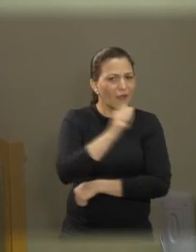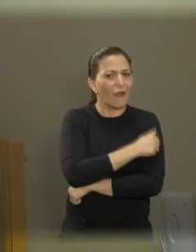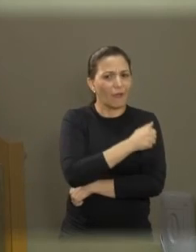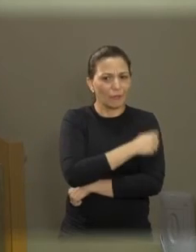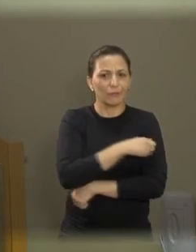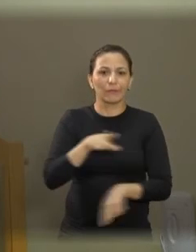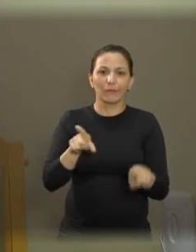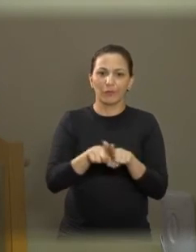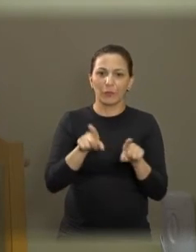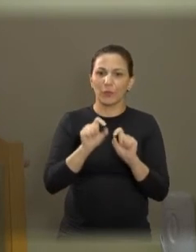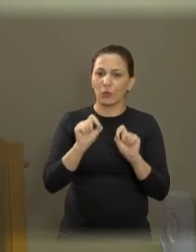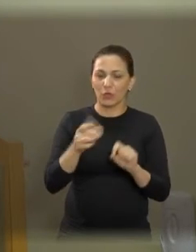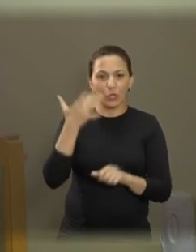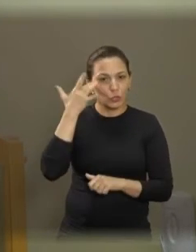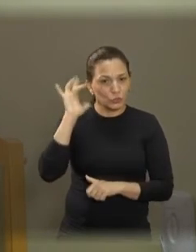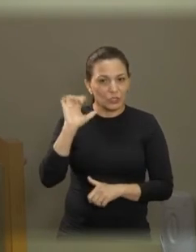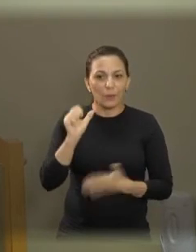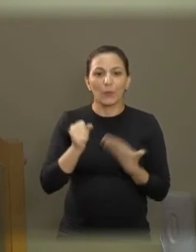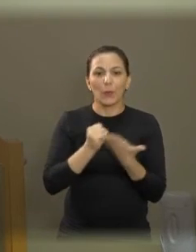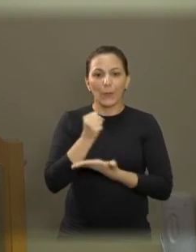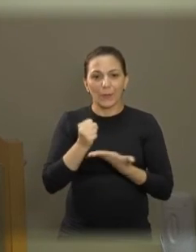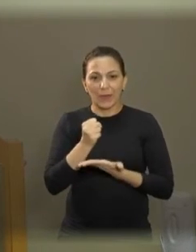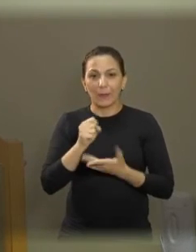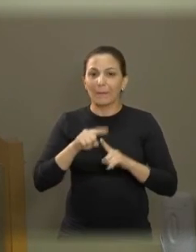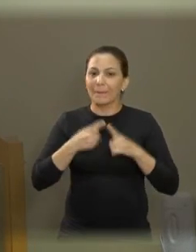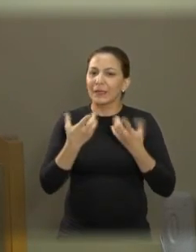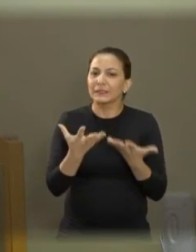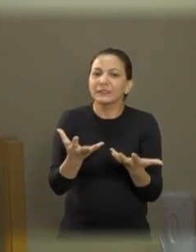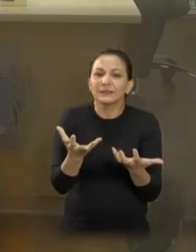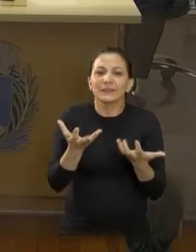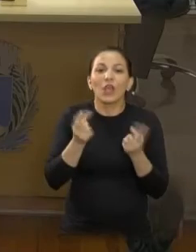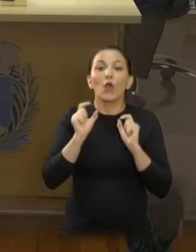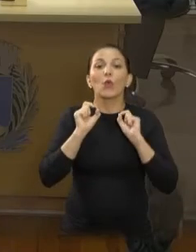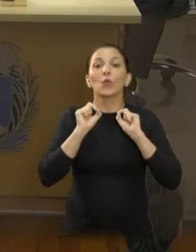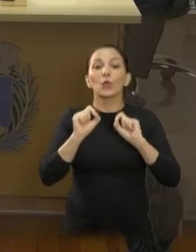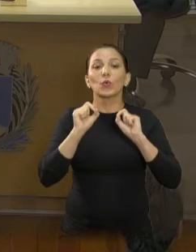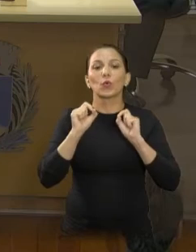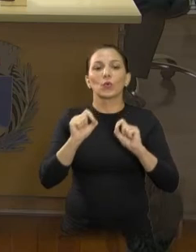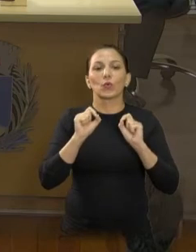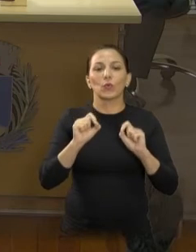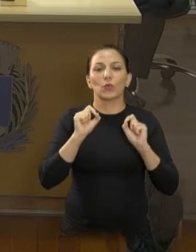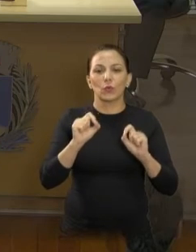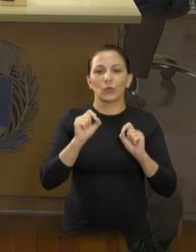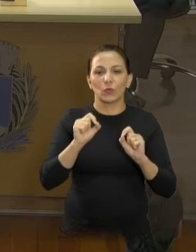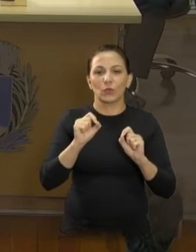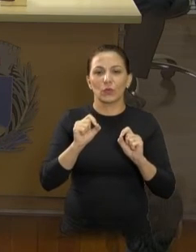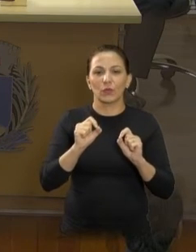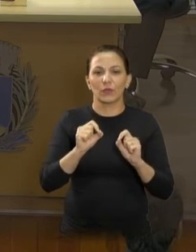fazendo isso, não sabemos o básico, mas queremos saber de